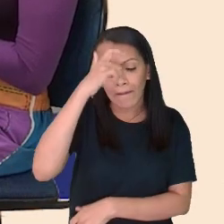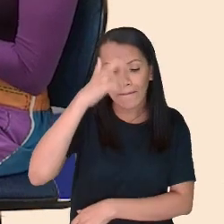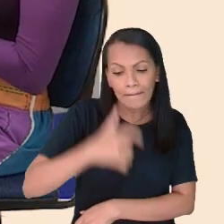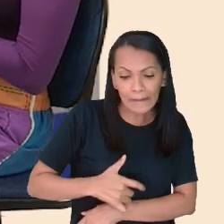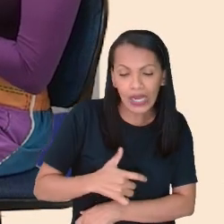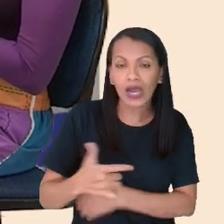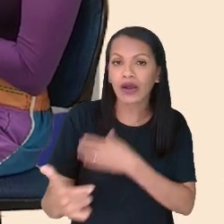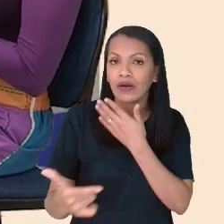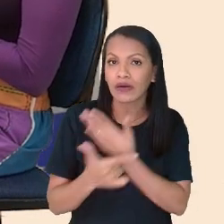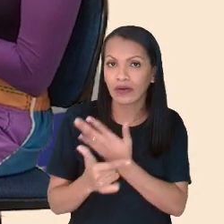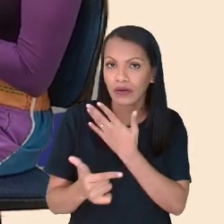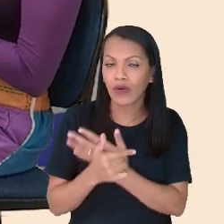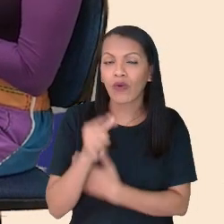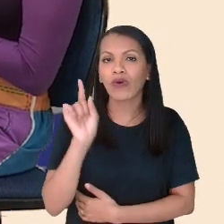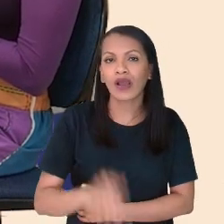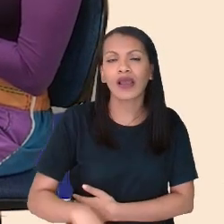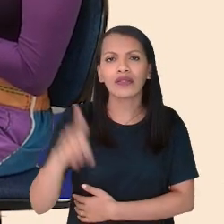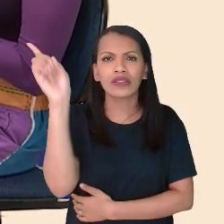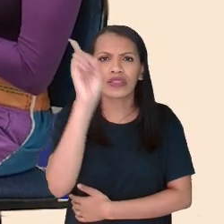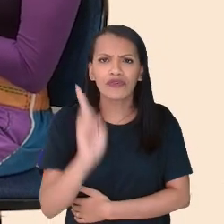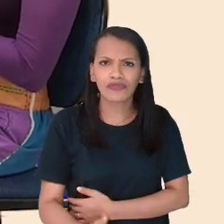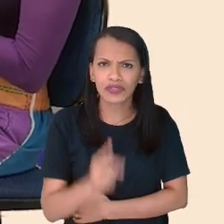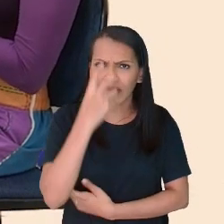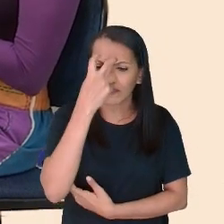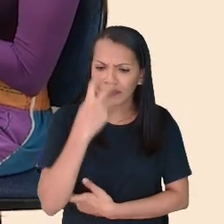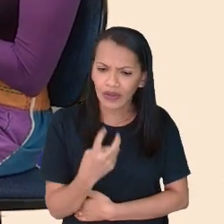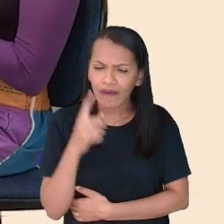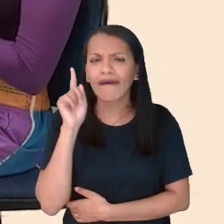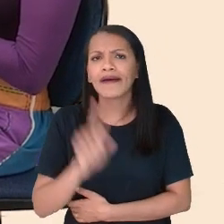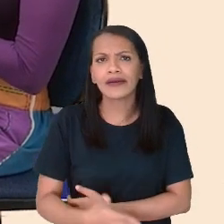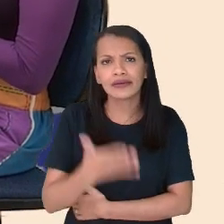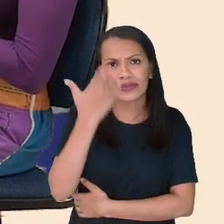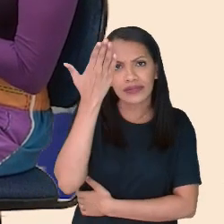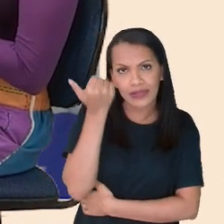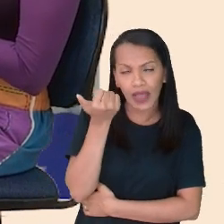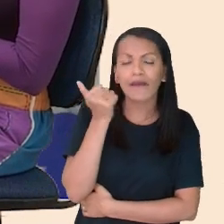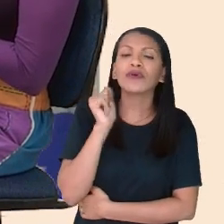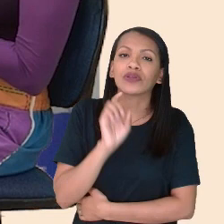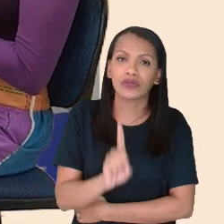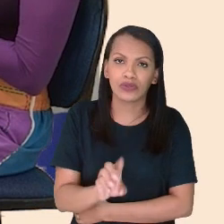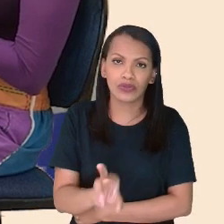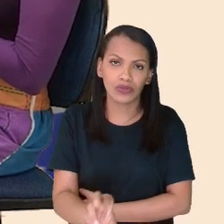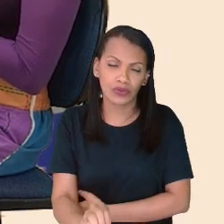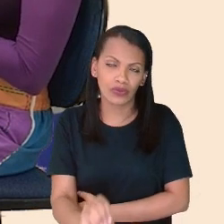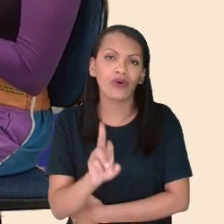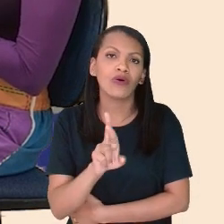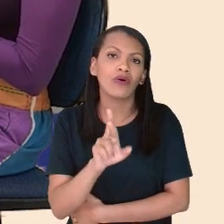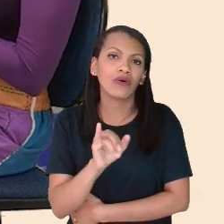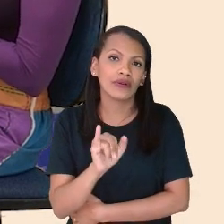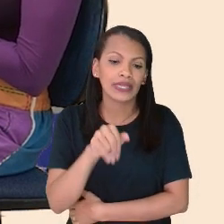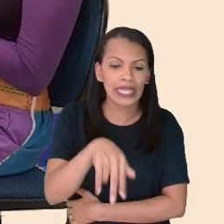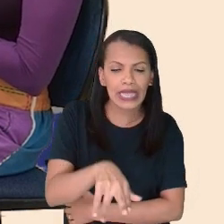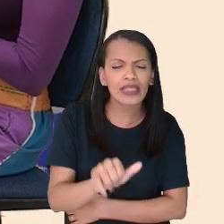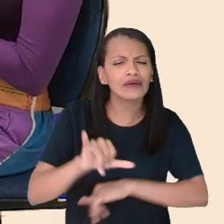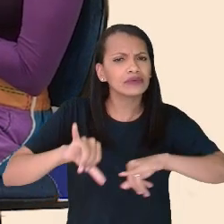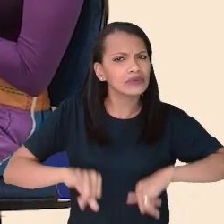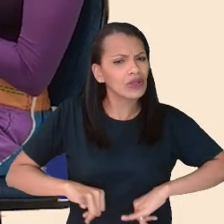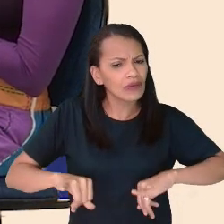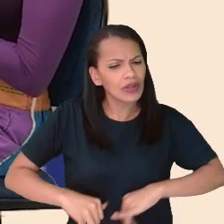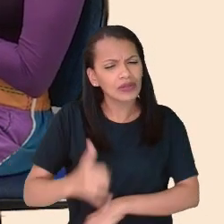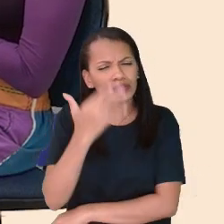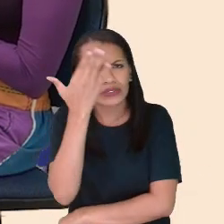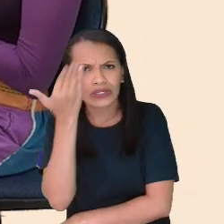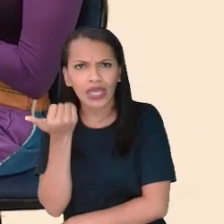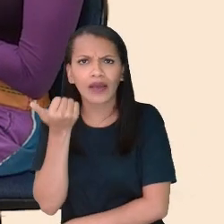Laís, de fala. com a deficiência visual dela, ela sabe o que Dorina passou. Sim. Né? Ela sabe do que